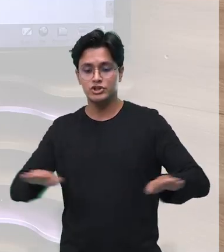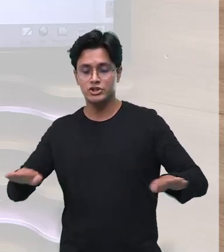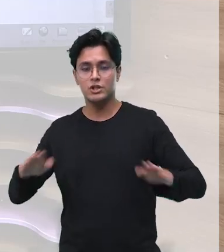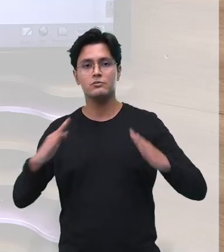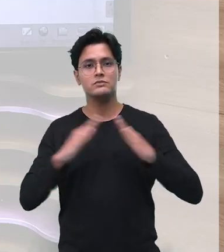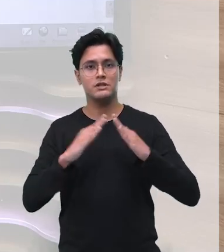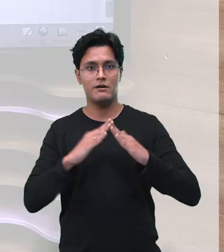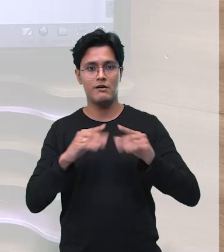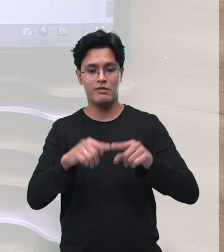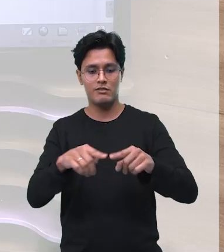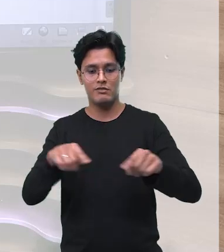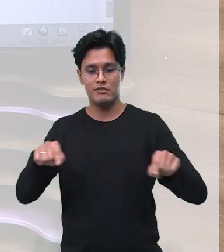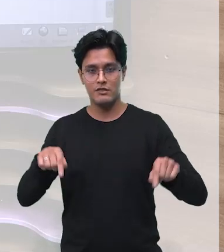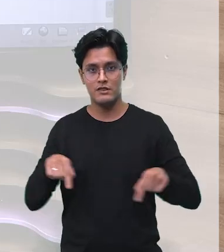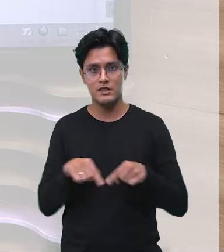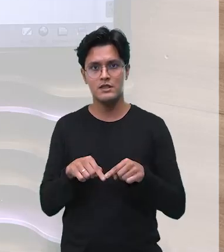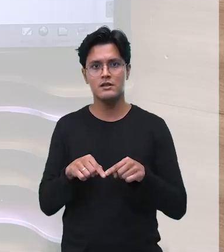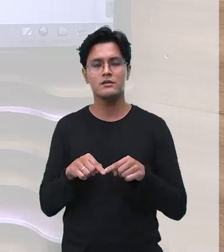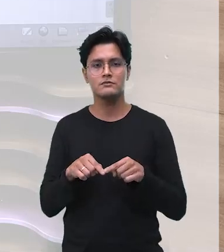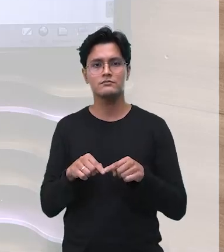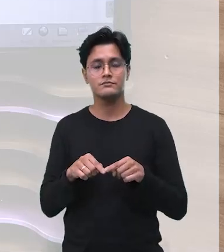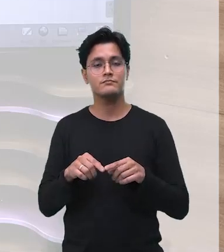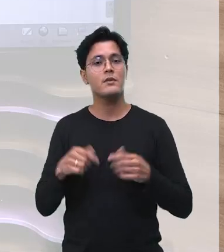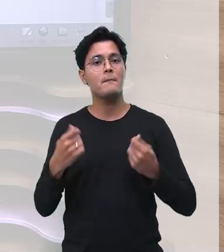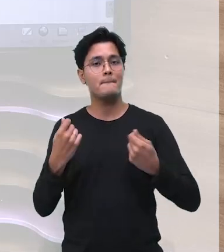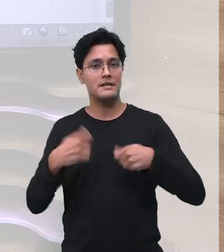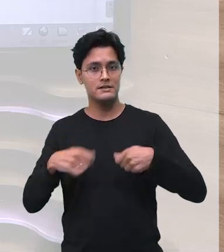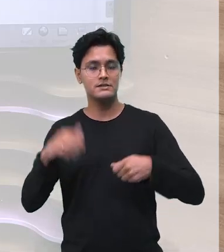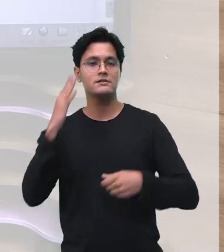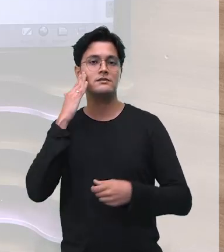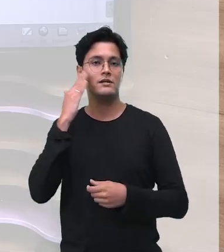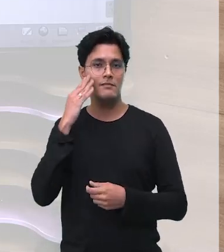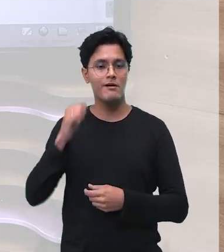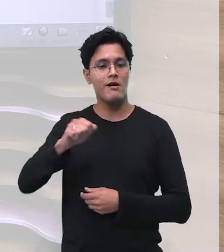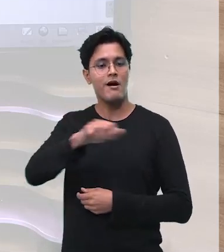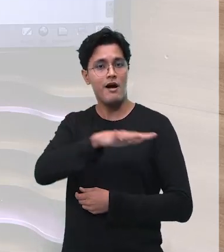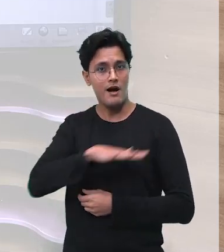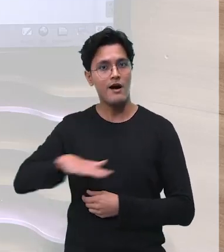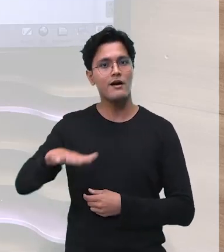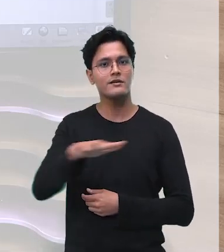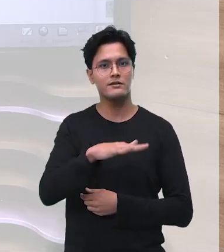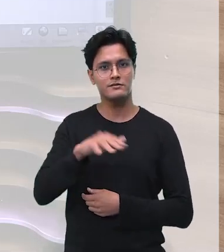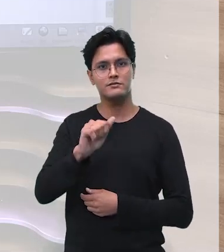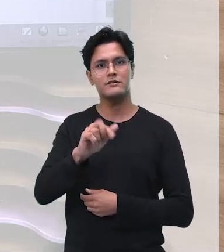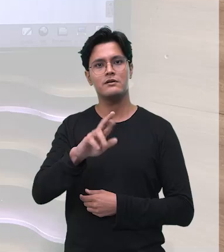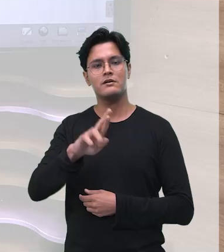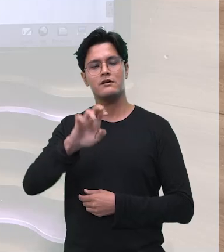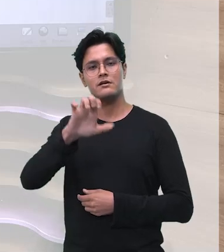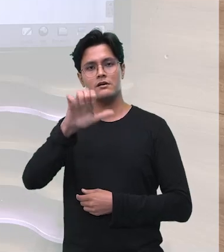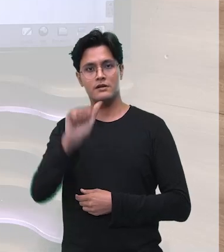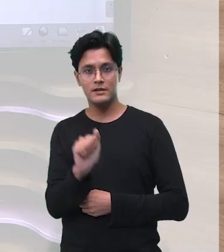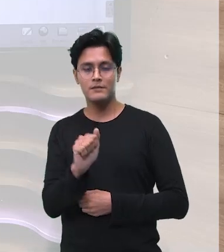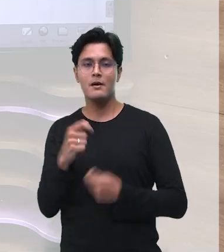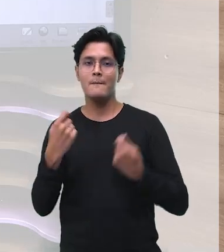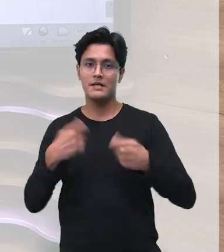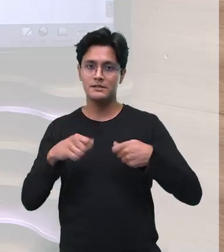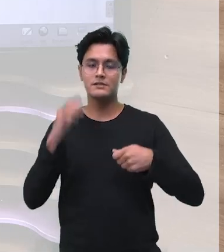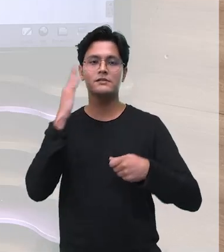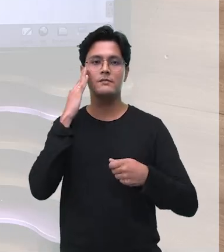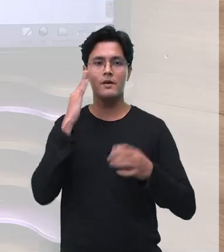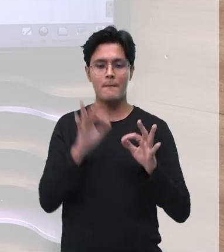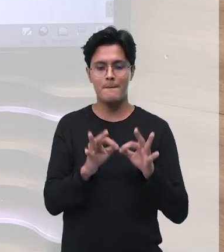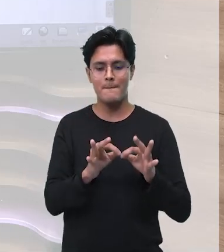exemplo? Então, para você descobrir isso, você precisa saber da área. Quanto mede a sala da sua casa? Então, com